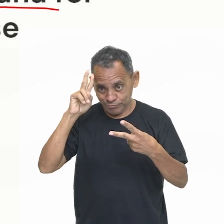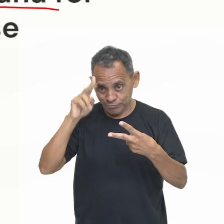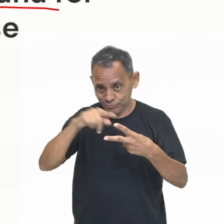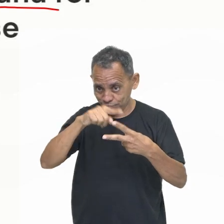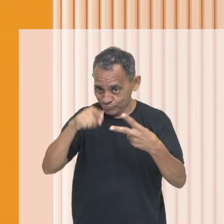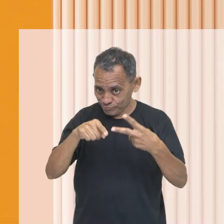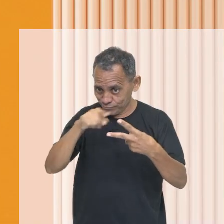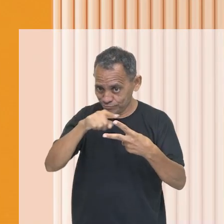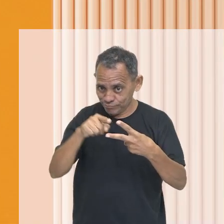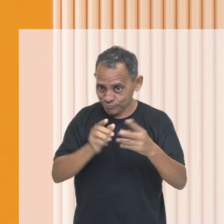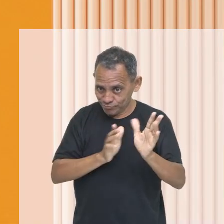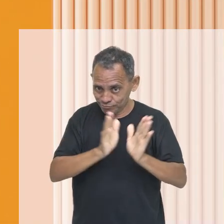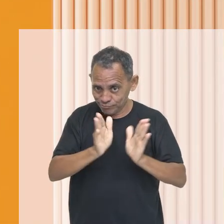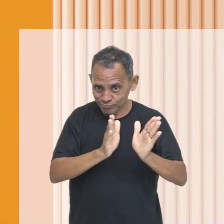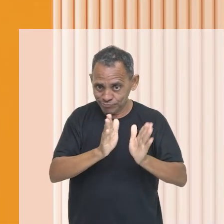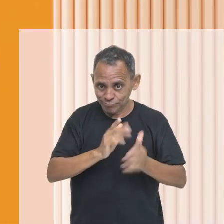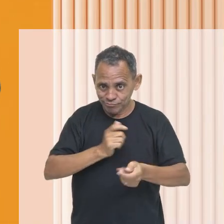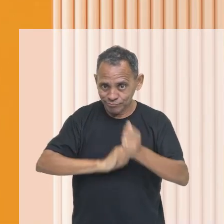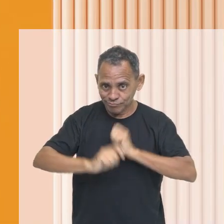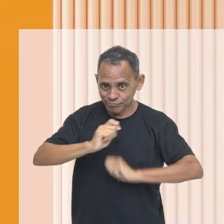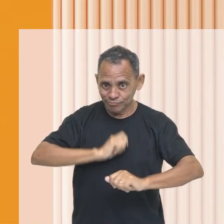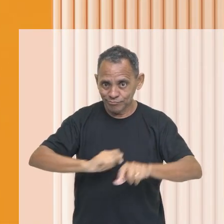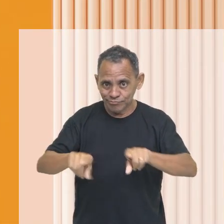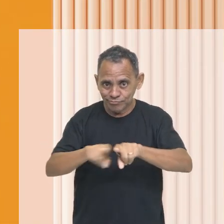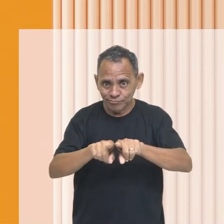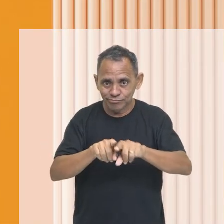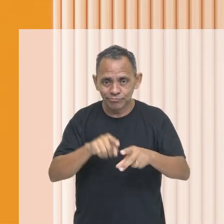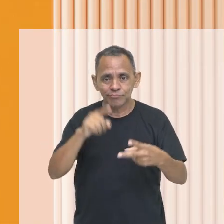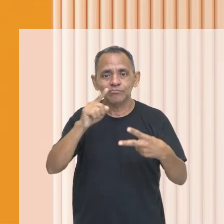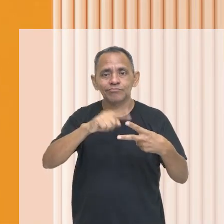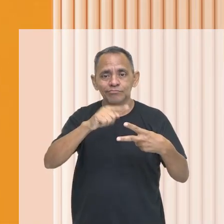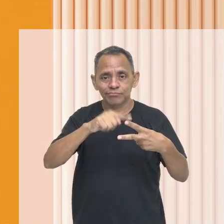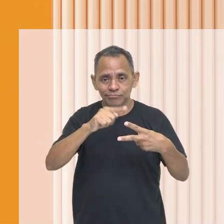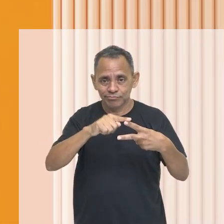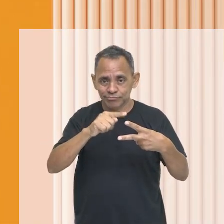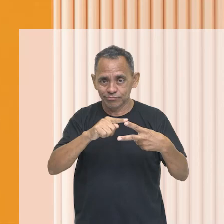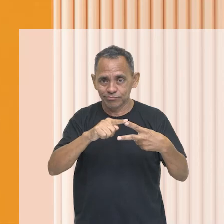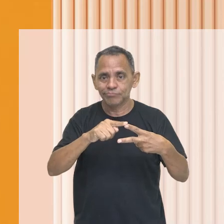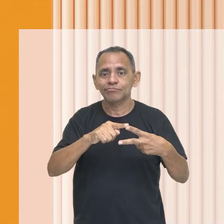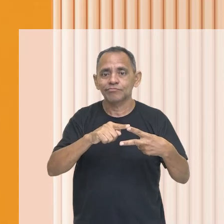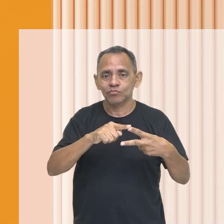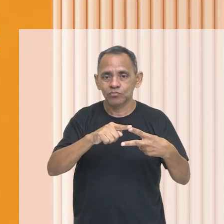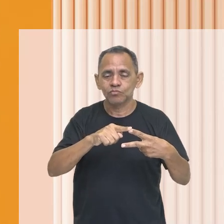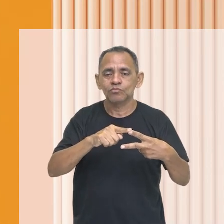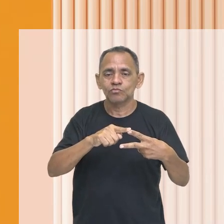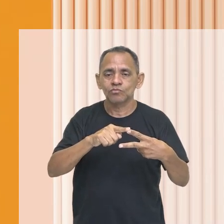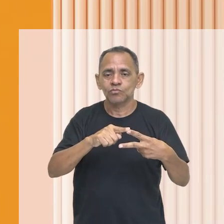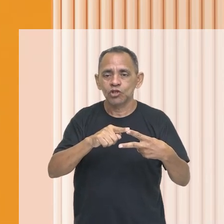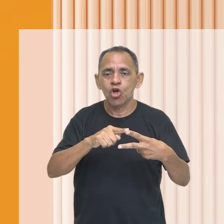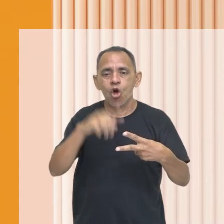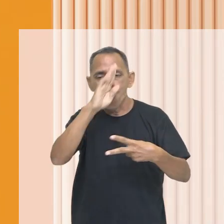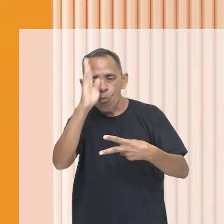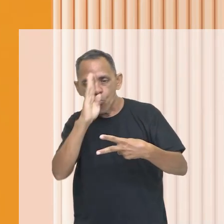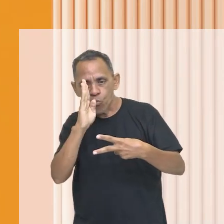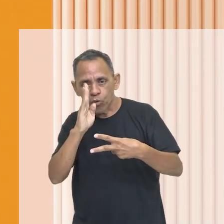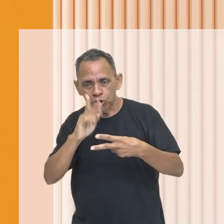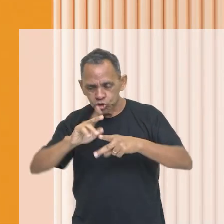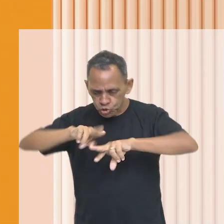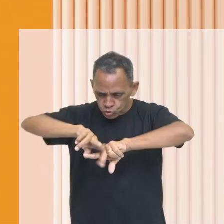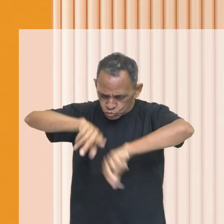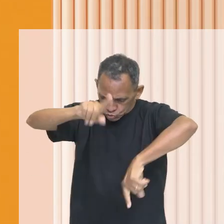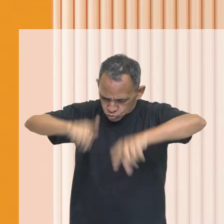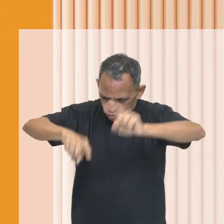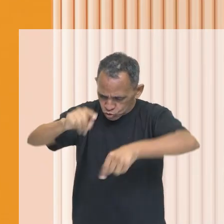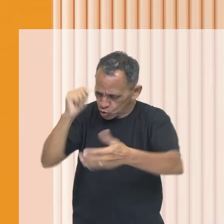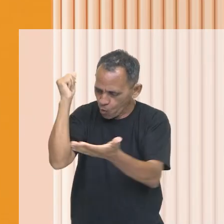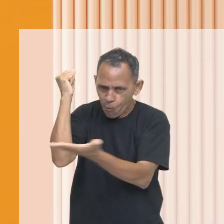econômico, né? No primeiro momento, o Brasil é inserido na exploração do